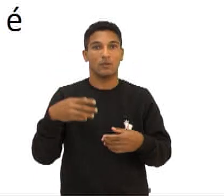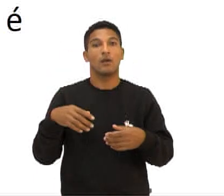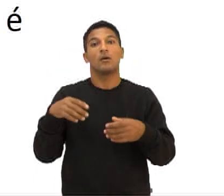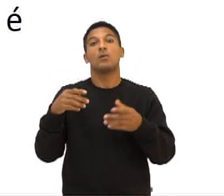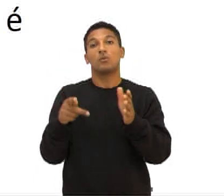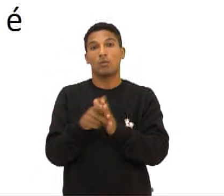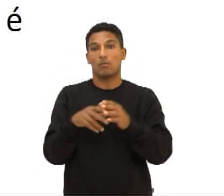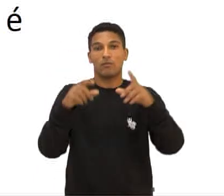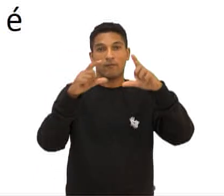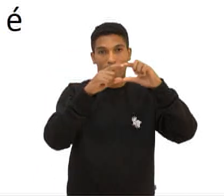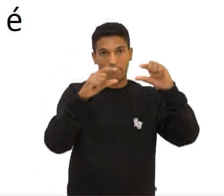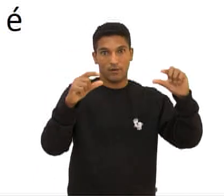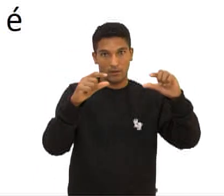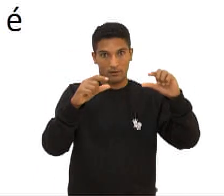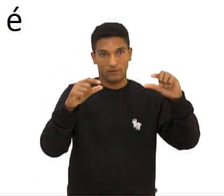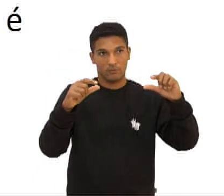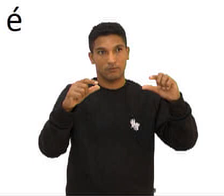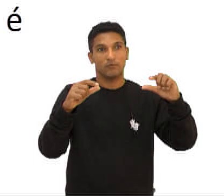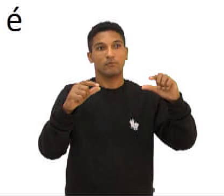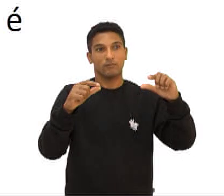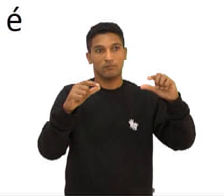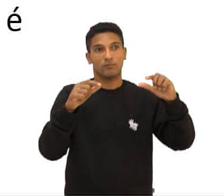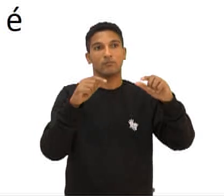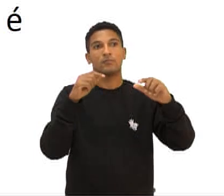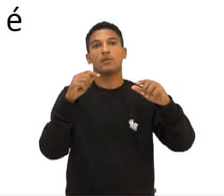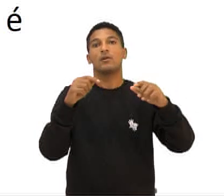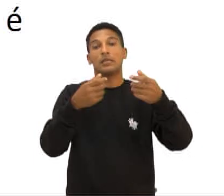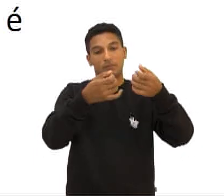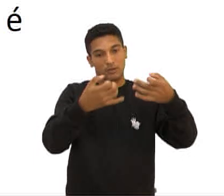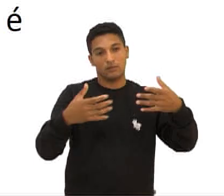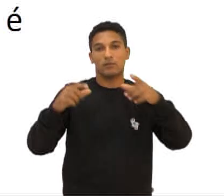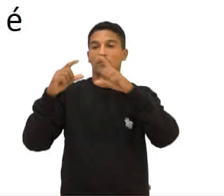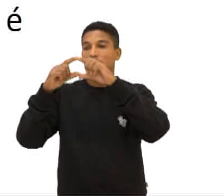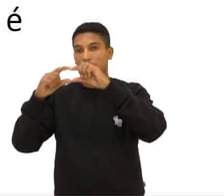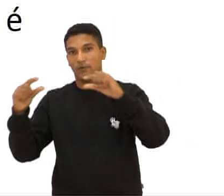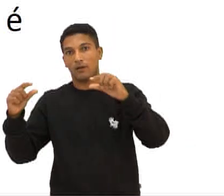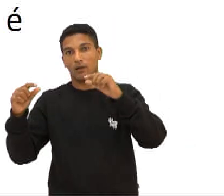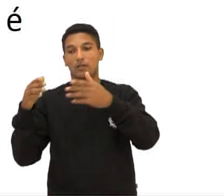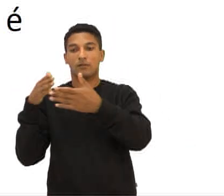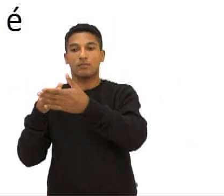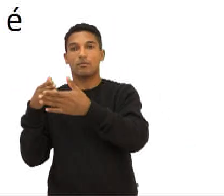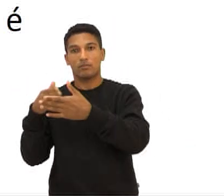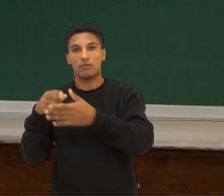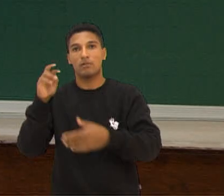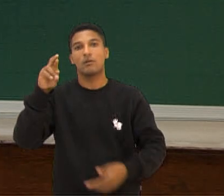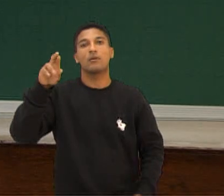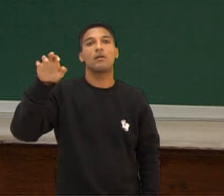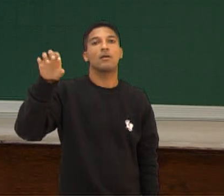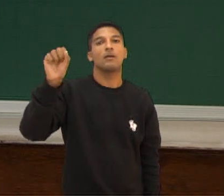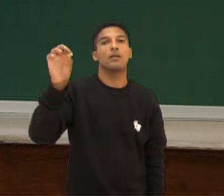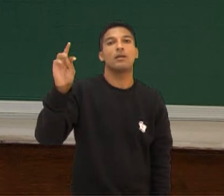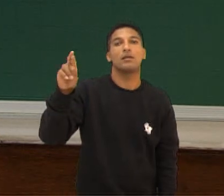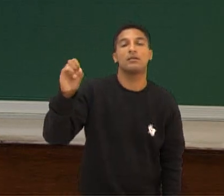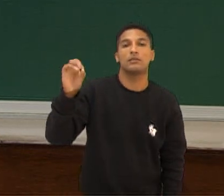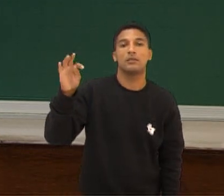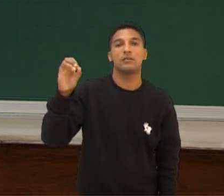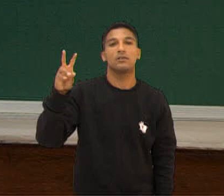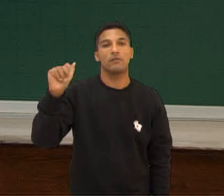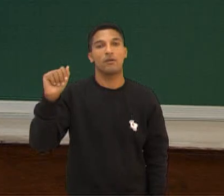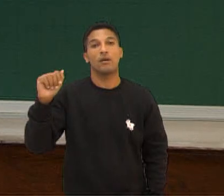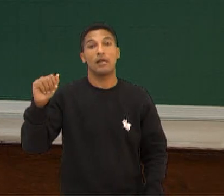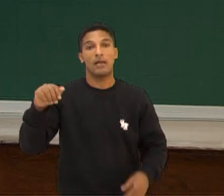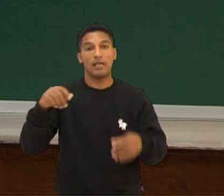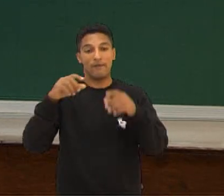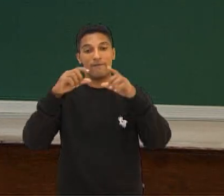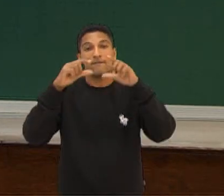ou subordinadas adjetivas explicativas. Lembrando que a restritiva está restringindo,